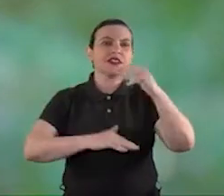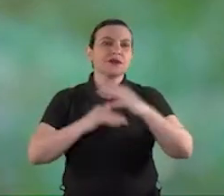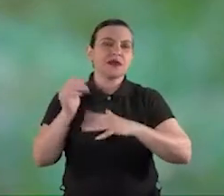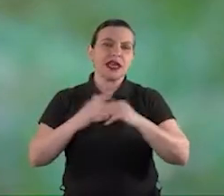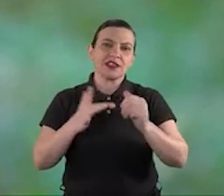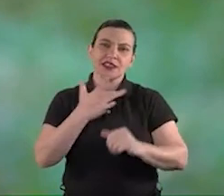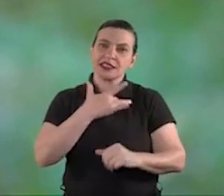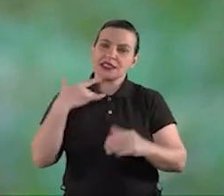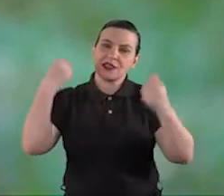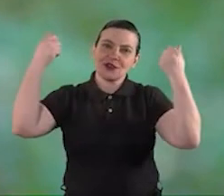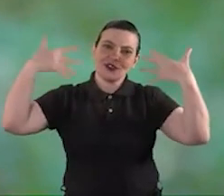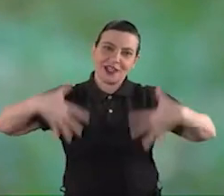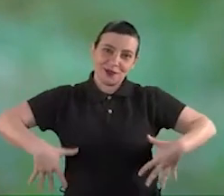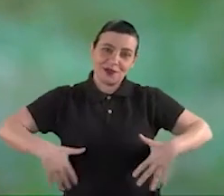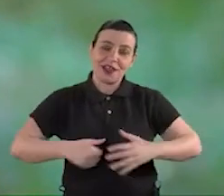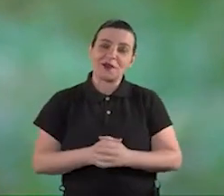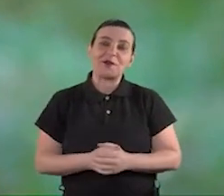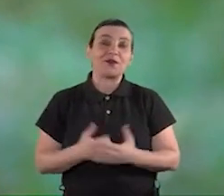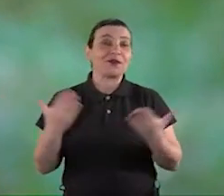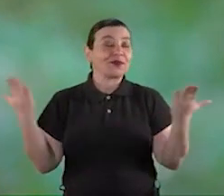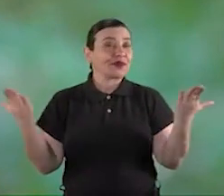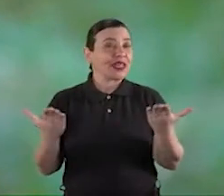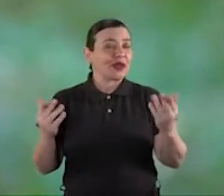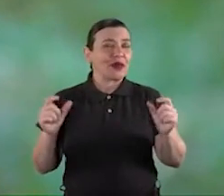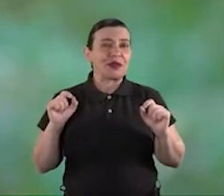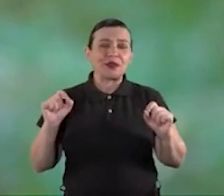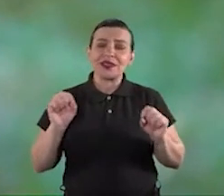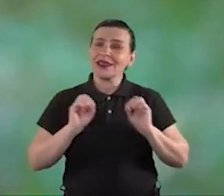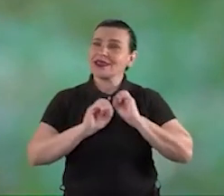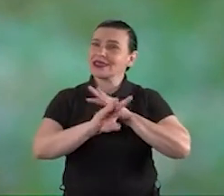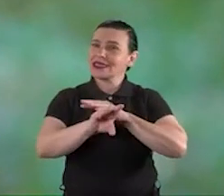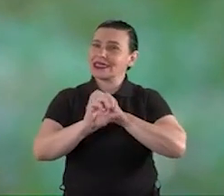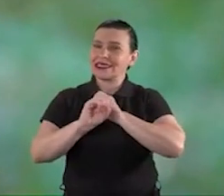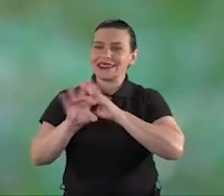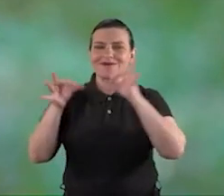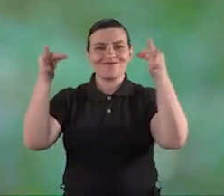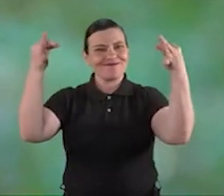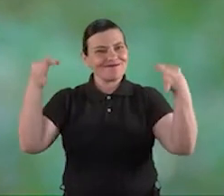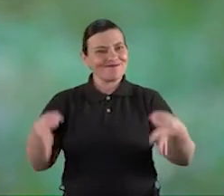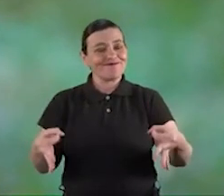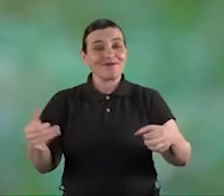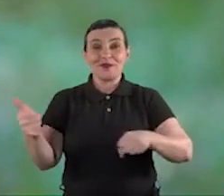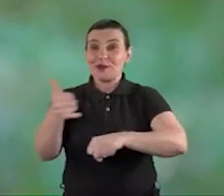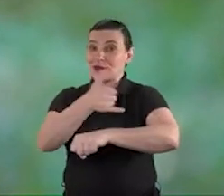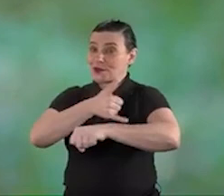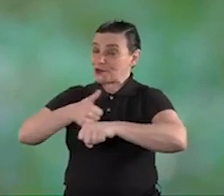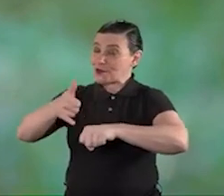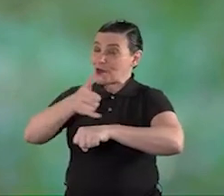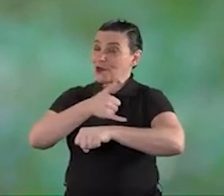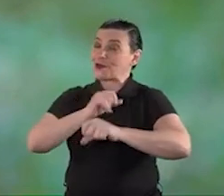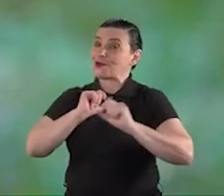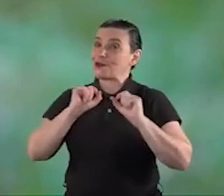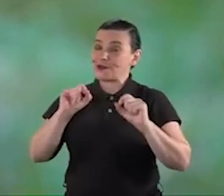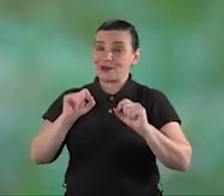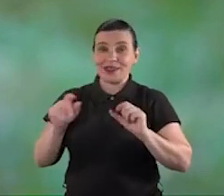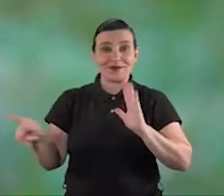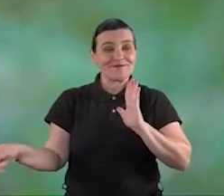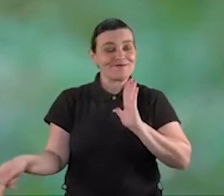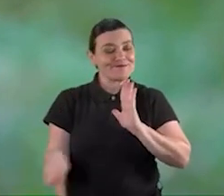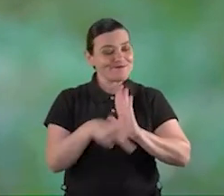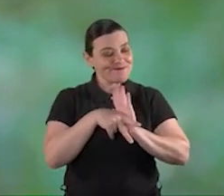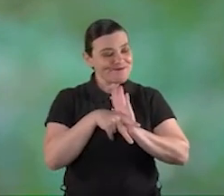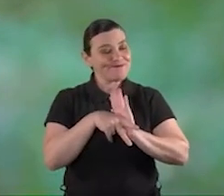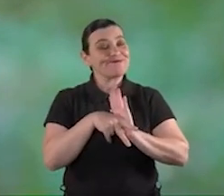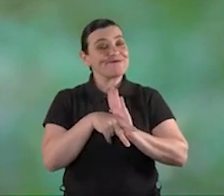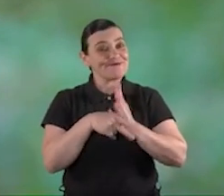práticas de saúde naturais agora uma das coisas que ensinei cons a mente é que os óleos essenciais devem tornar-se parte